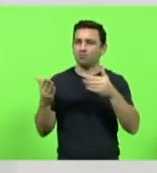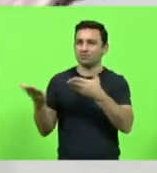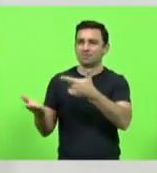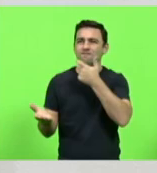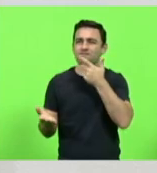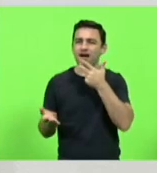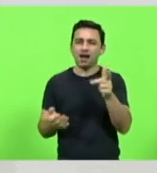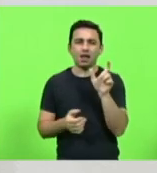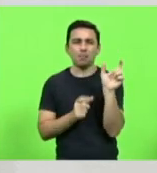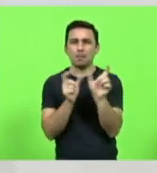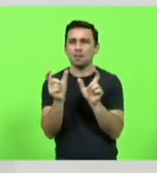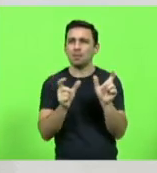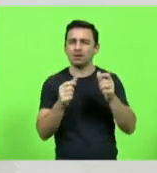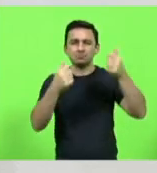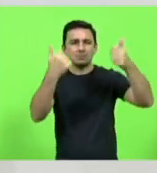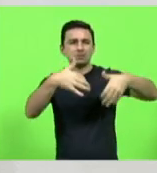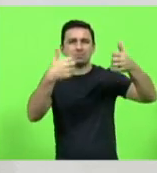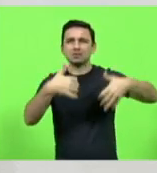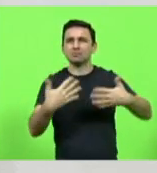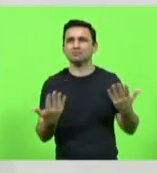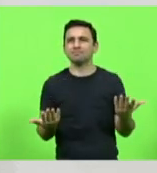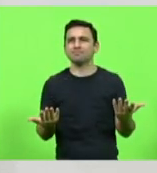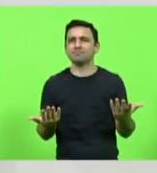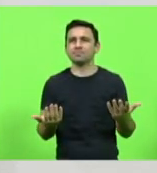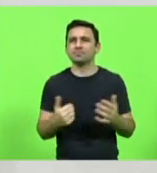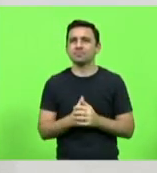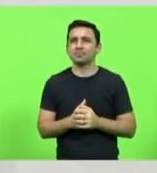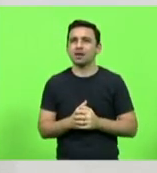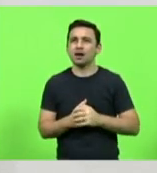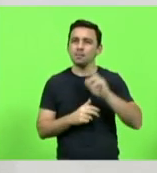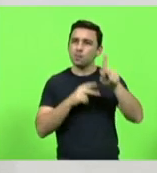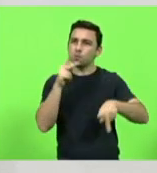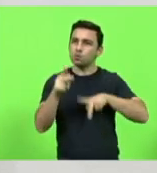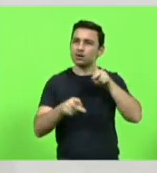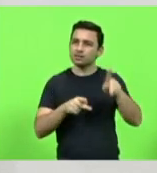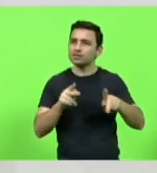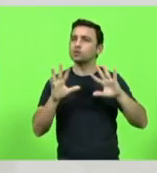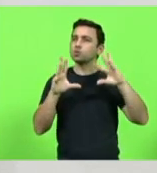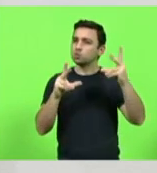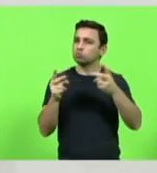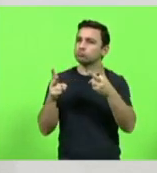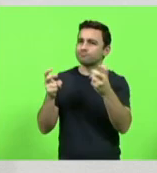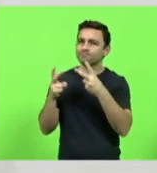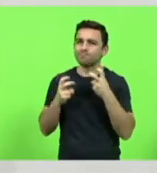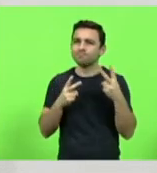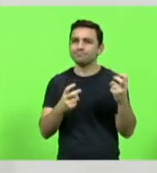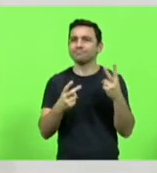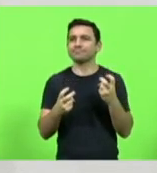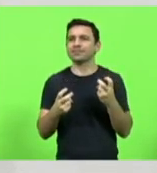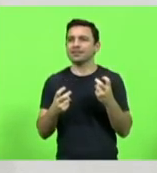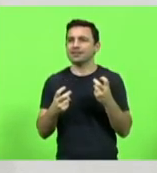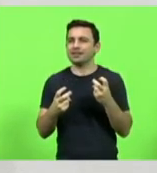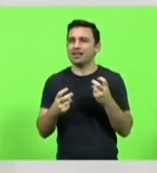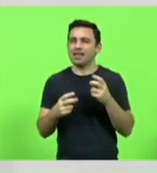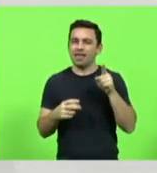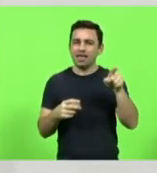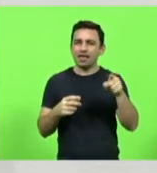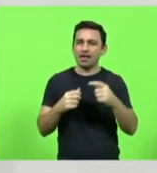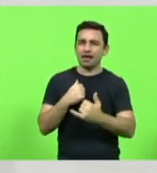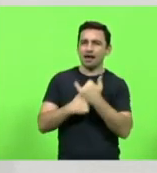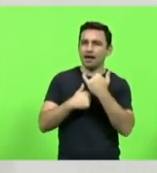com as tuas colocações, só que a população tá ligada, não está mais caindo nessa